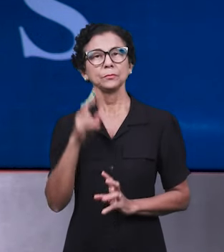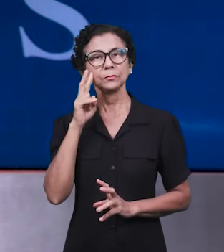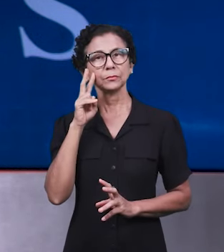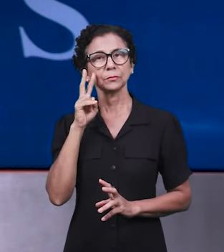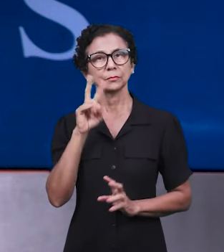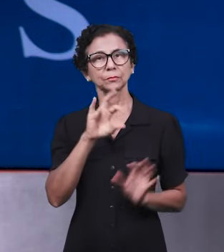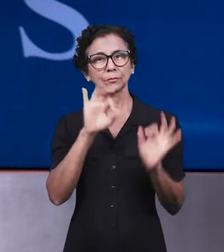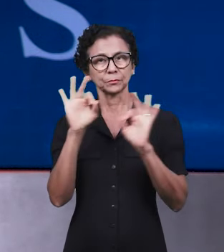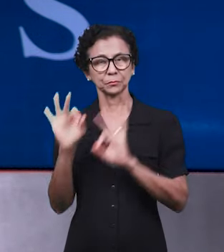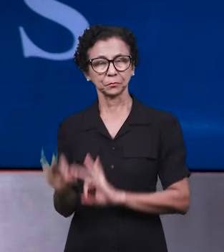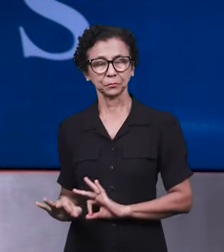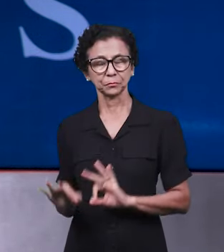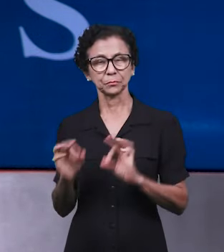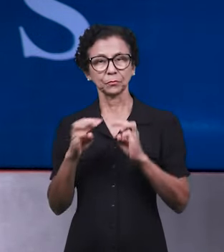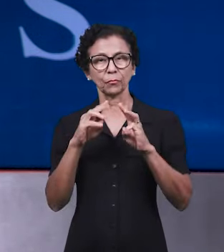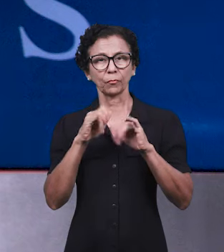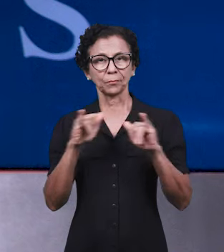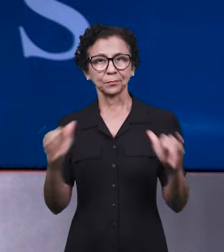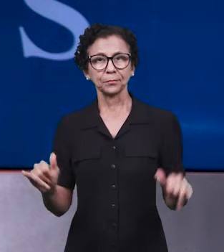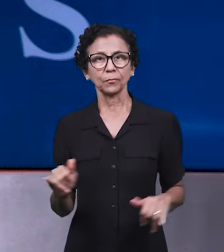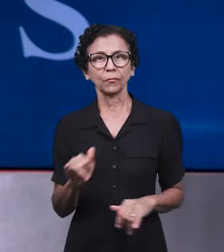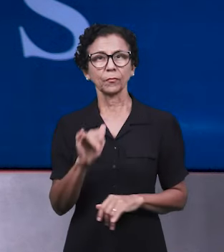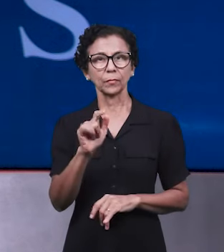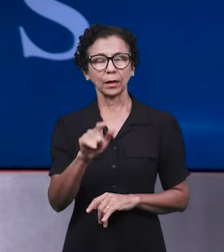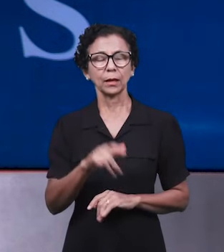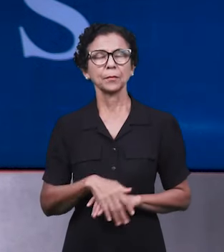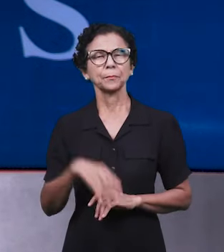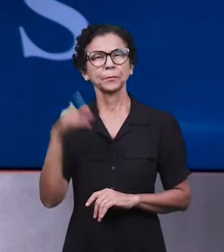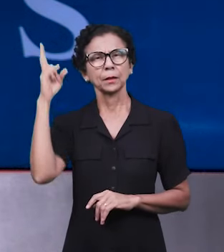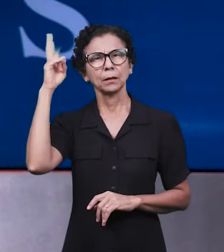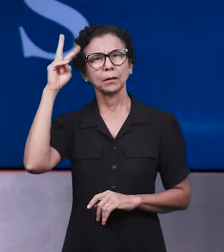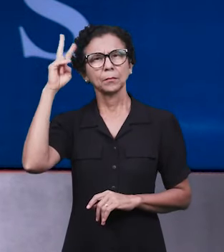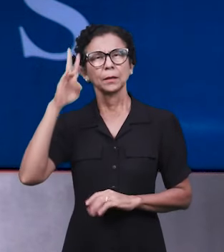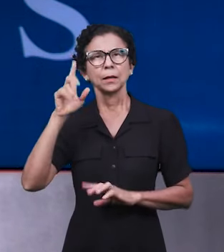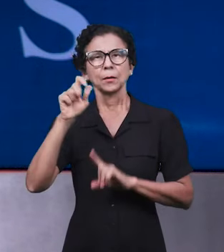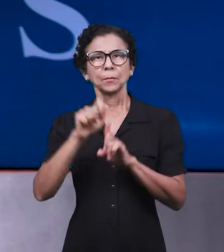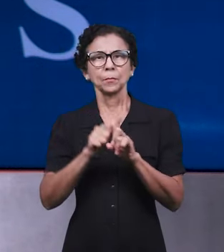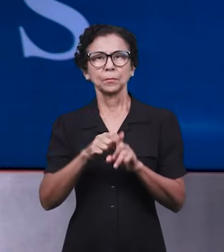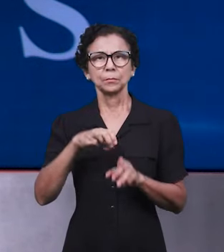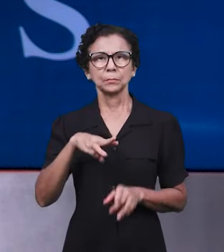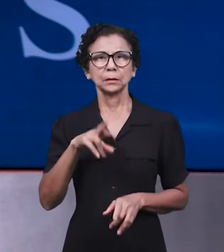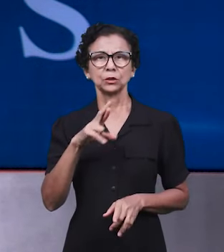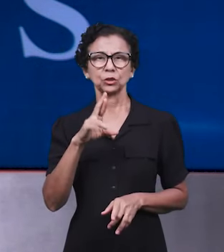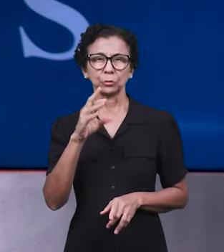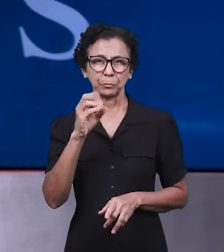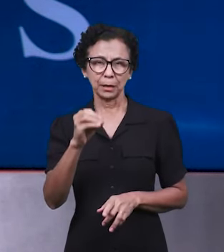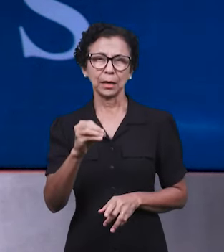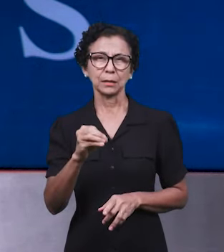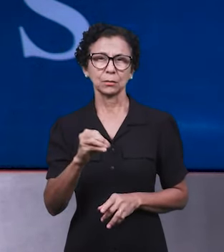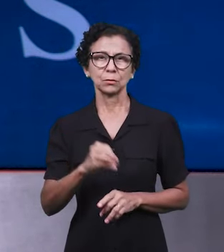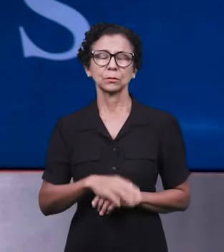12 municípios atingidos, famílias que perderam suas casas, famílias que perderam tudo. E a Igreja Cristã